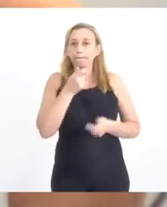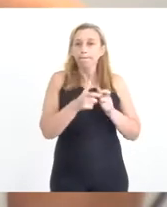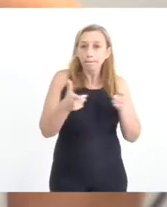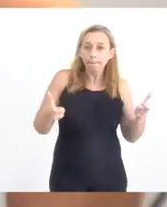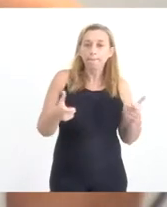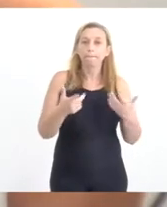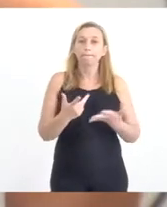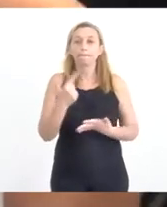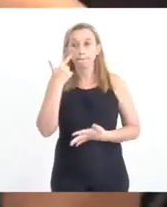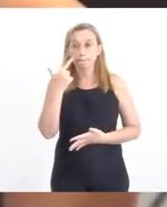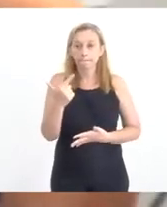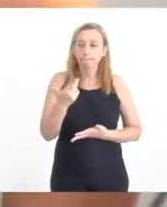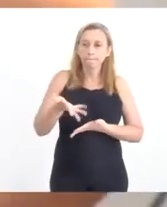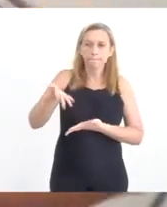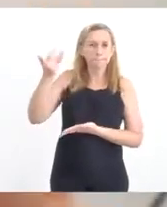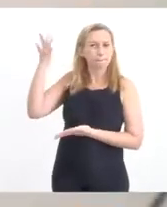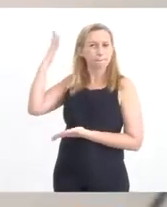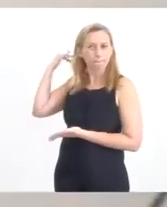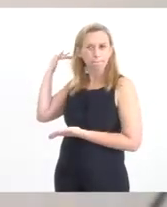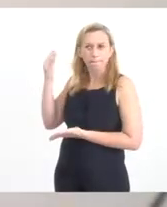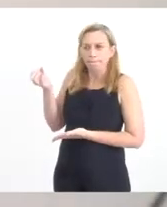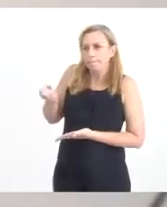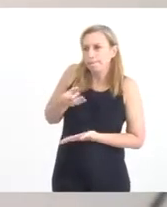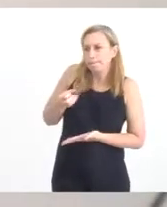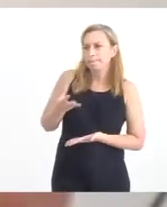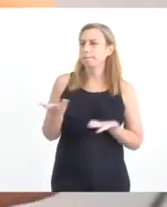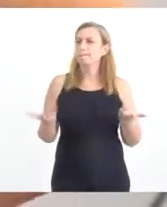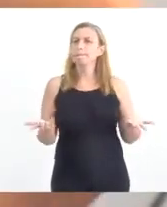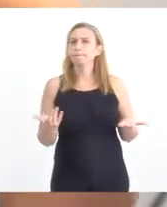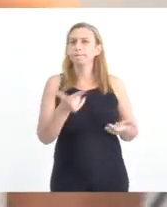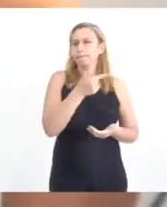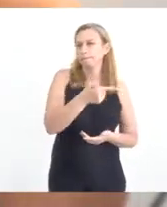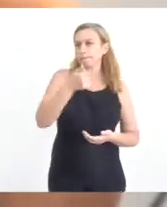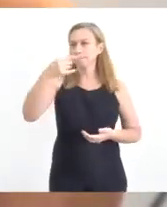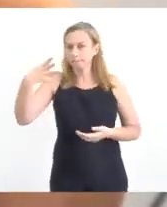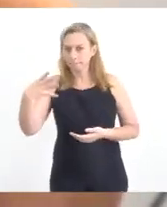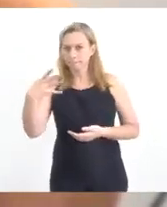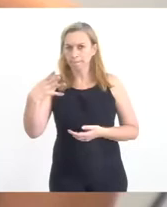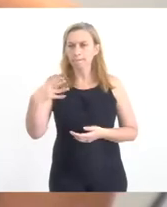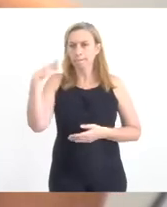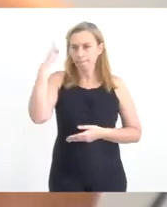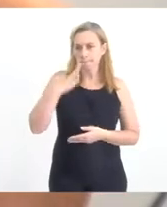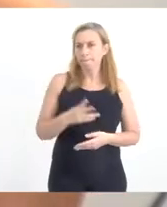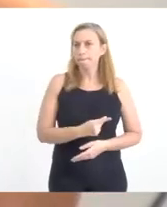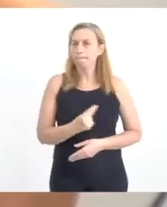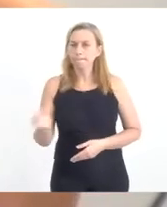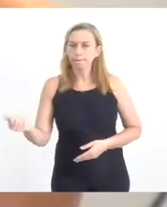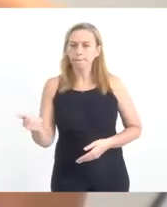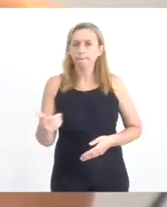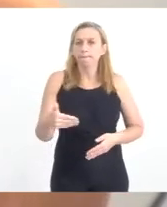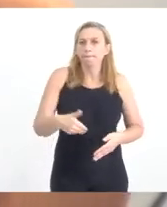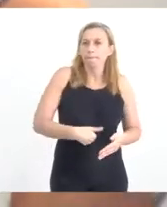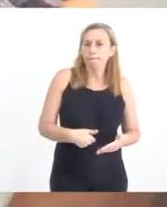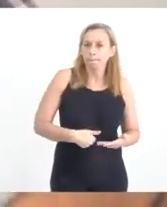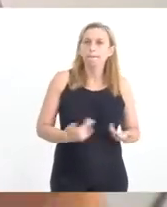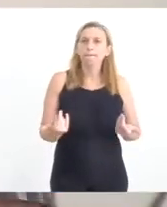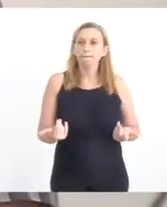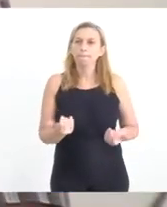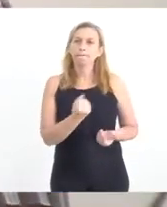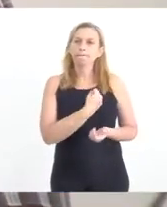né a gente olha para um passado recente vamos falando em 2014 do Brasil ter saído do mapa da forma da ONU